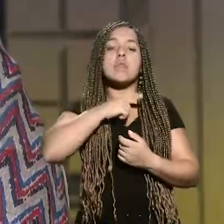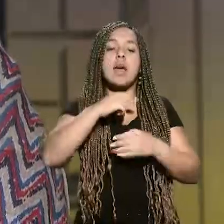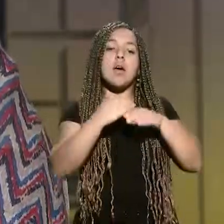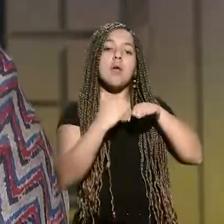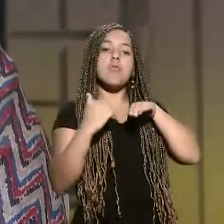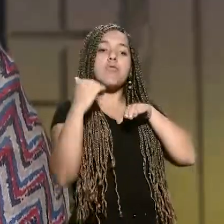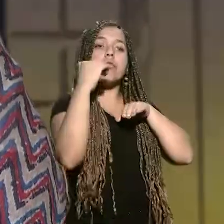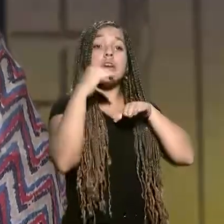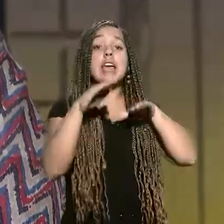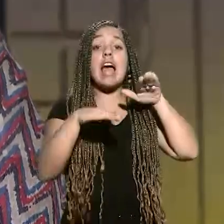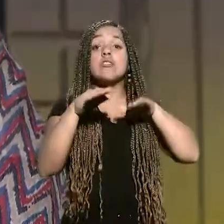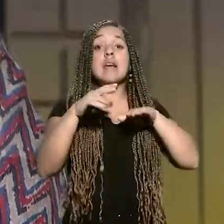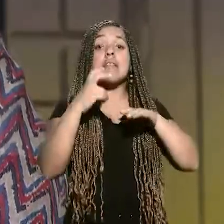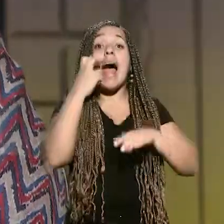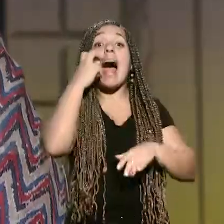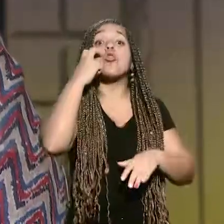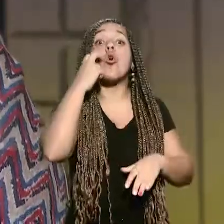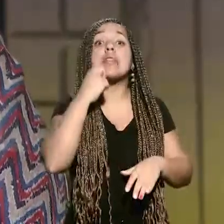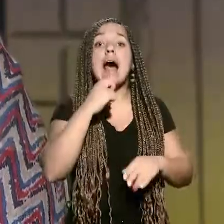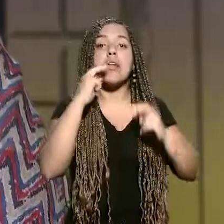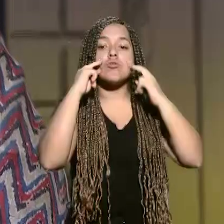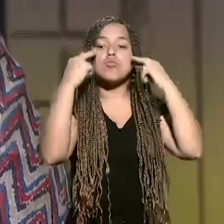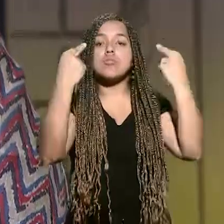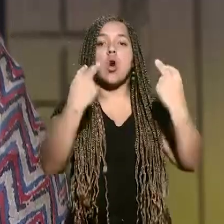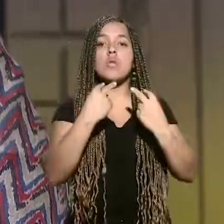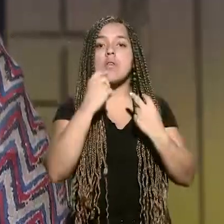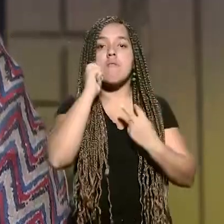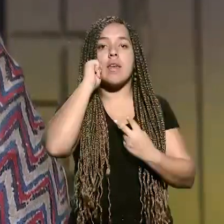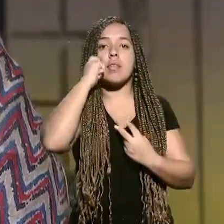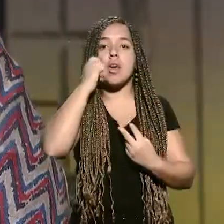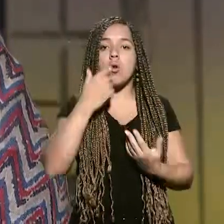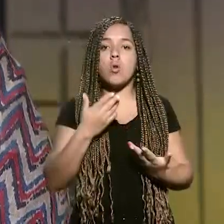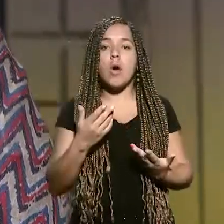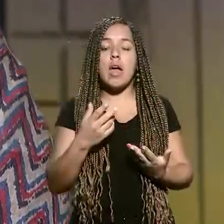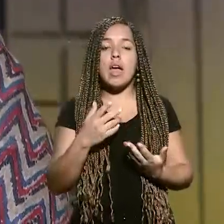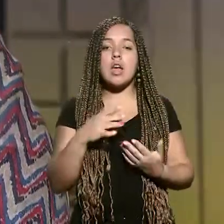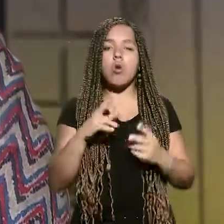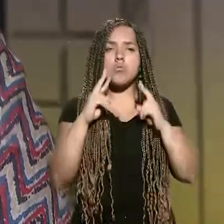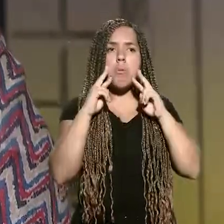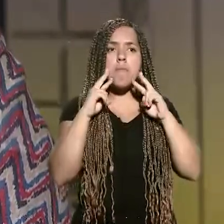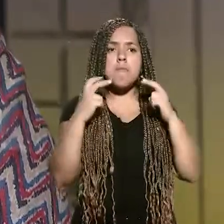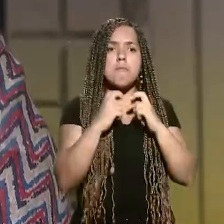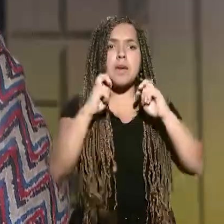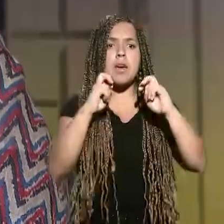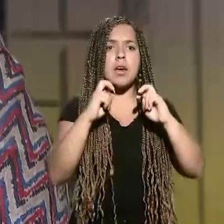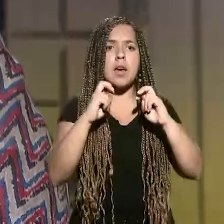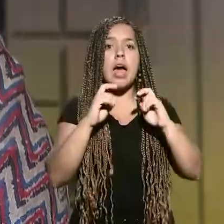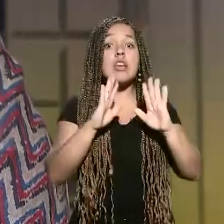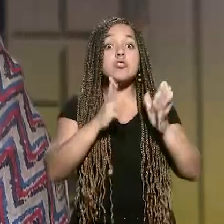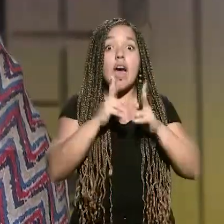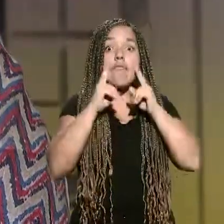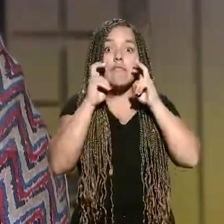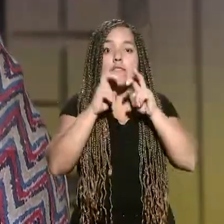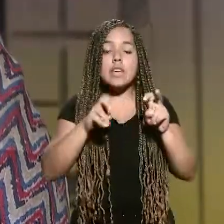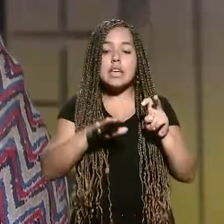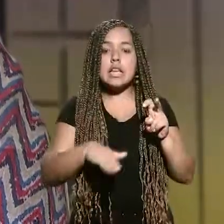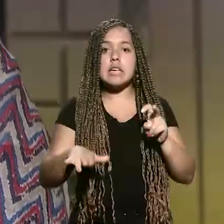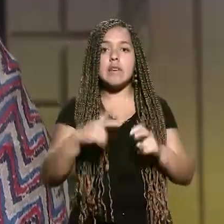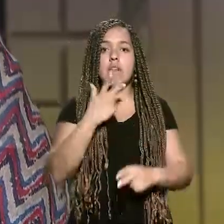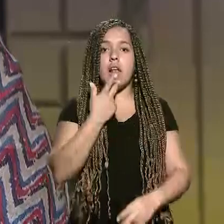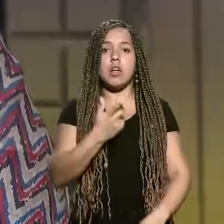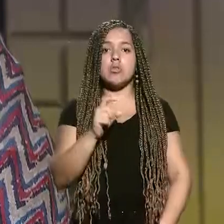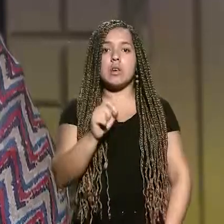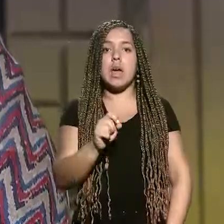alta, adotados ou não, que não se veem como negros. E quando se deparam com essa perspectiva, eu já